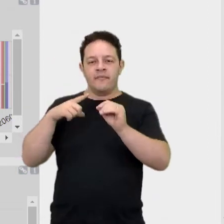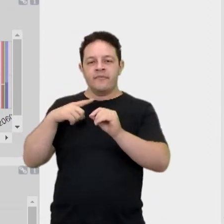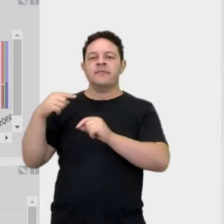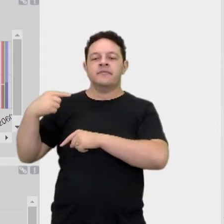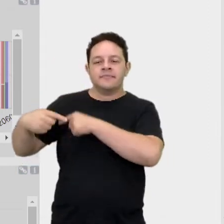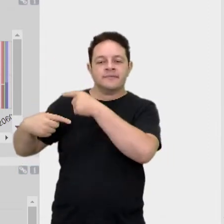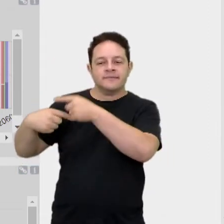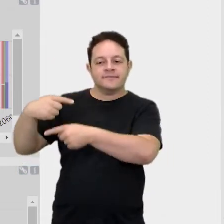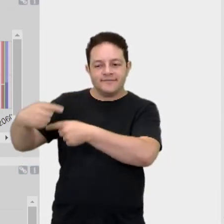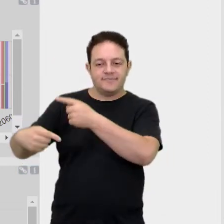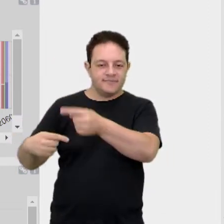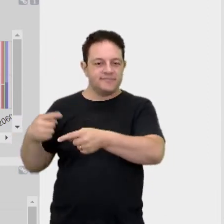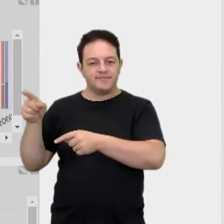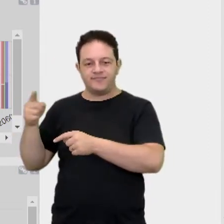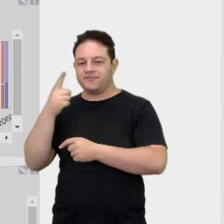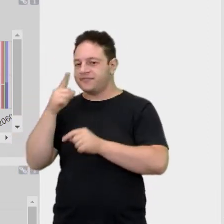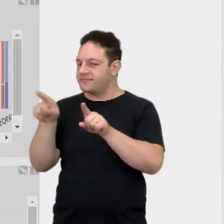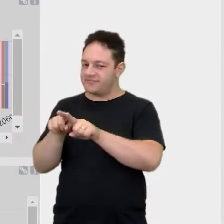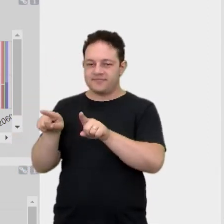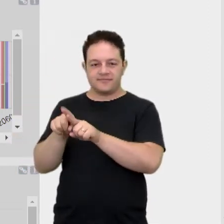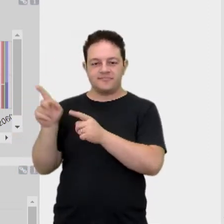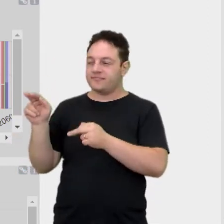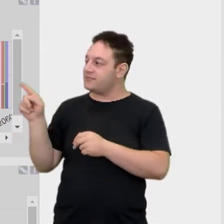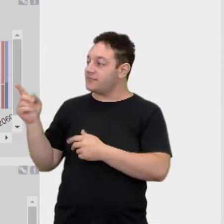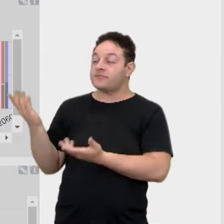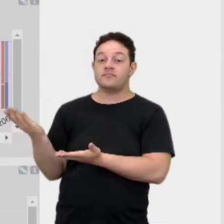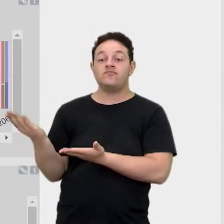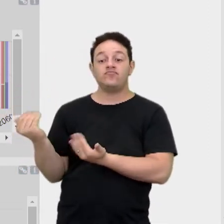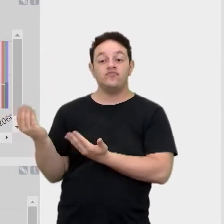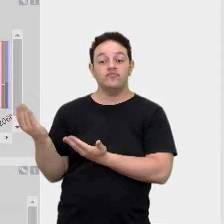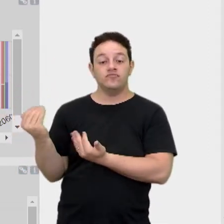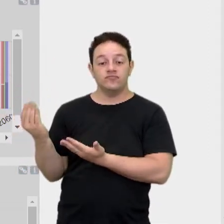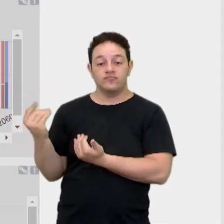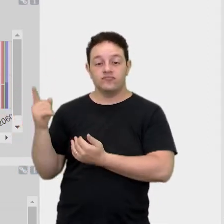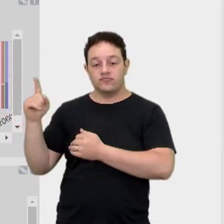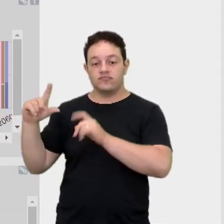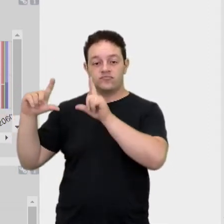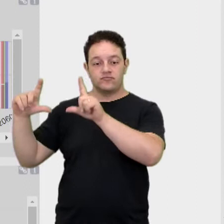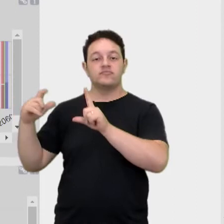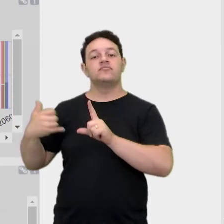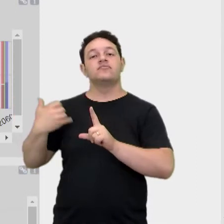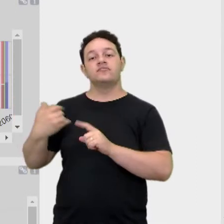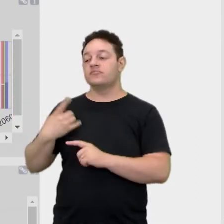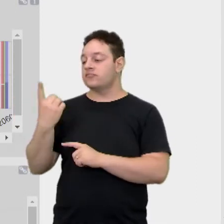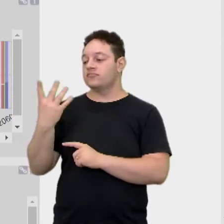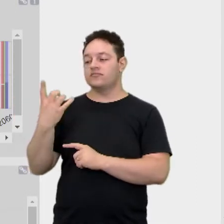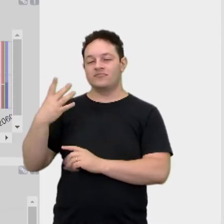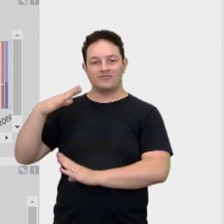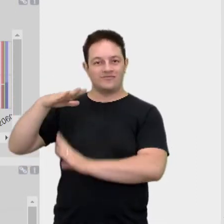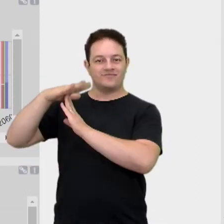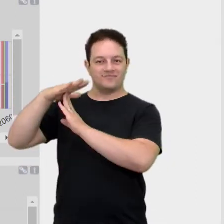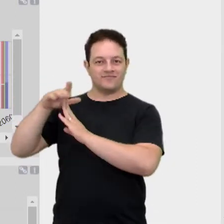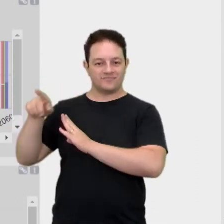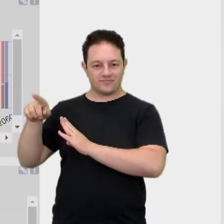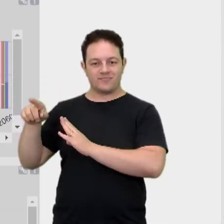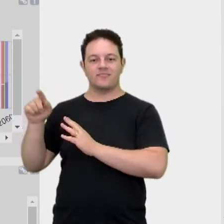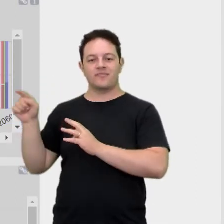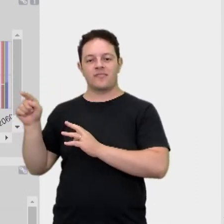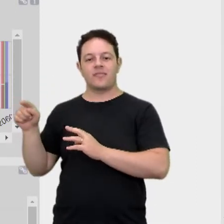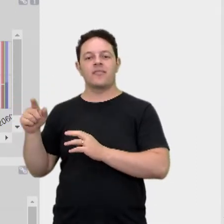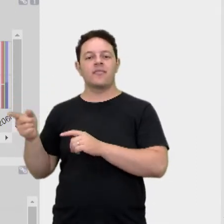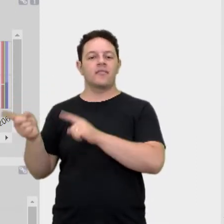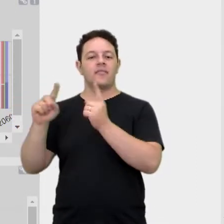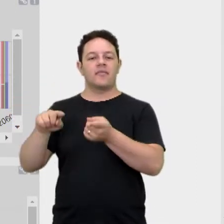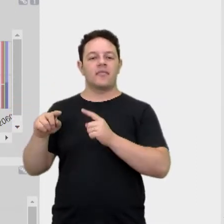ó. Então, nós temos aqui jovens de até 14 anos, né? O PIA, né, que